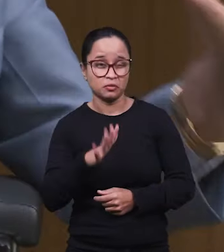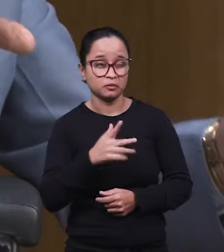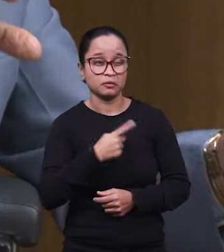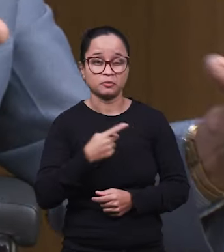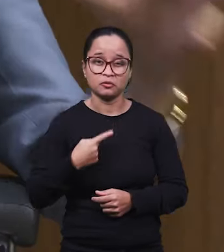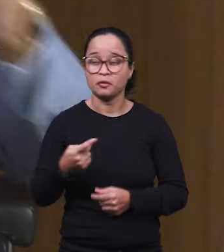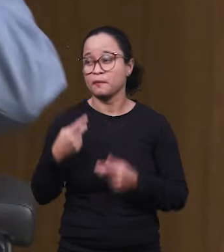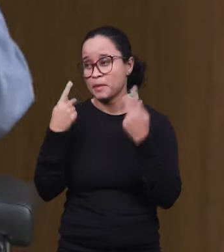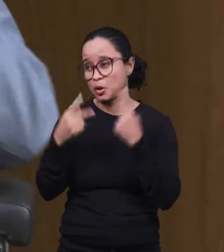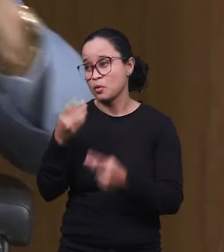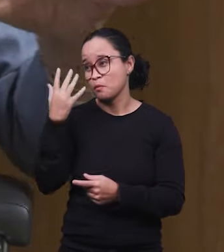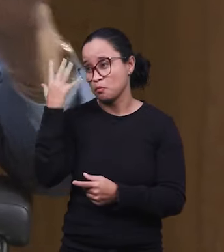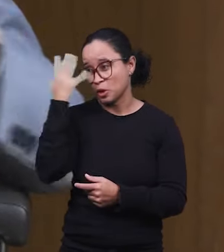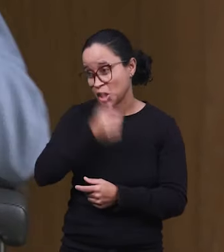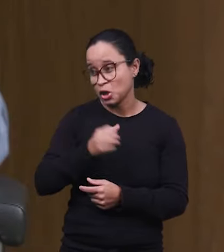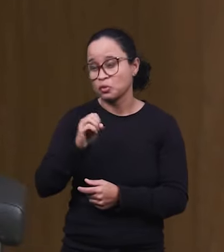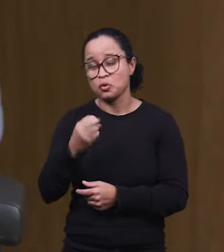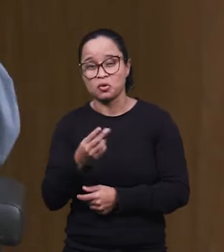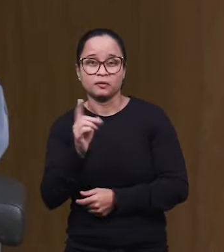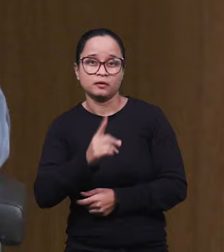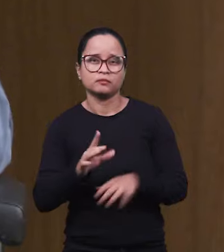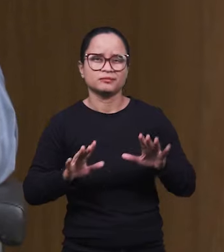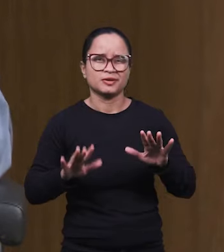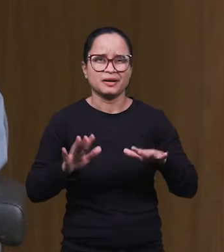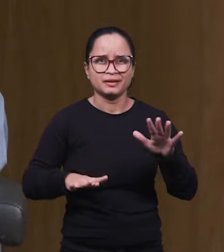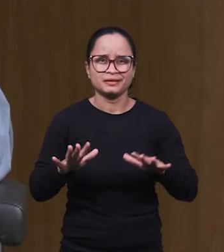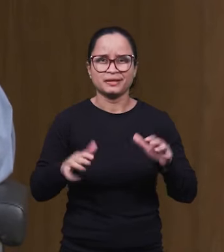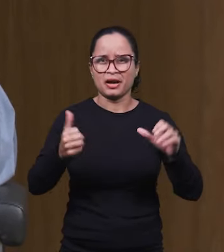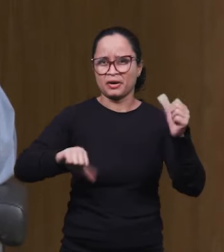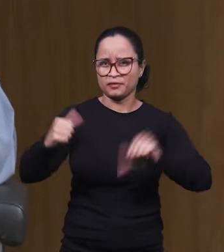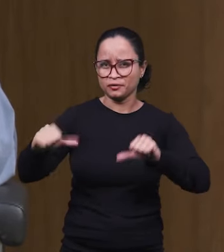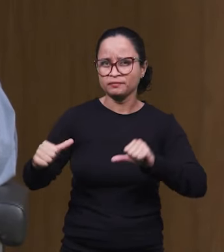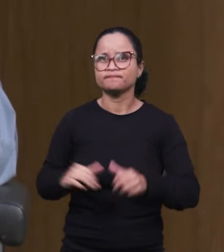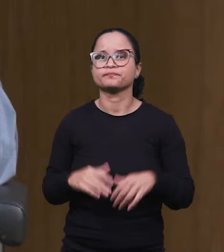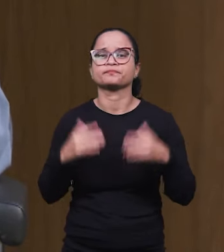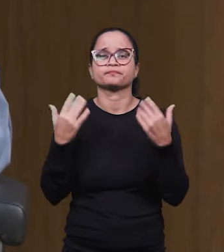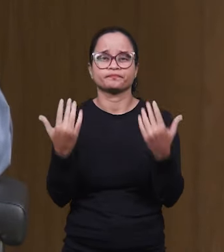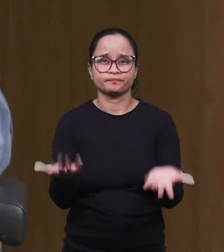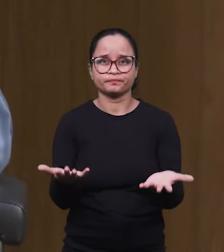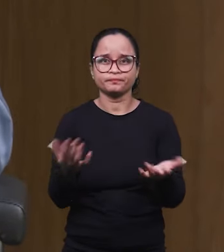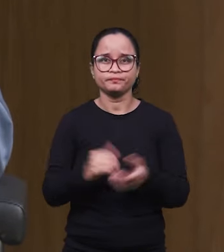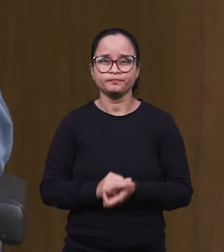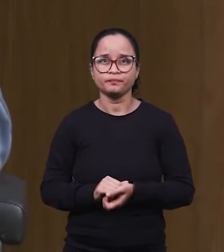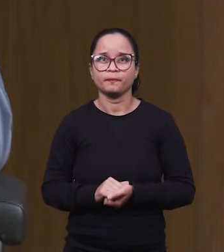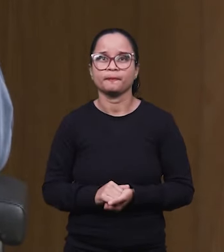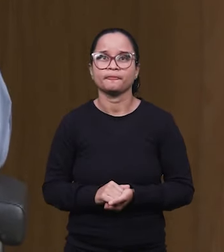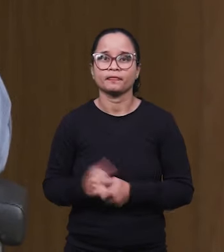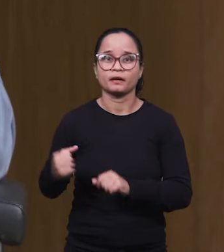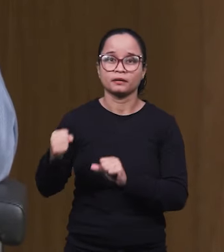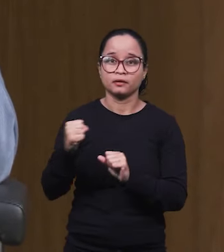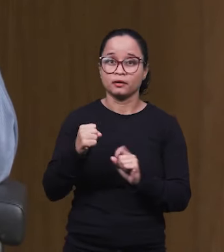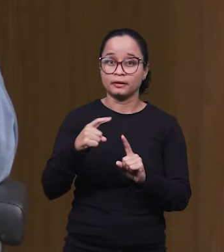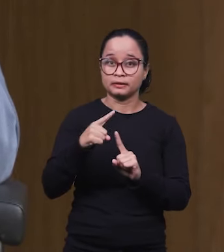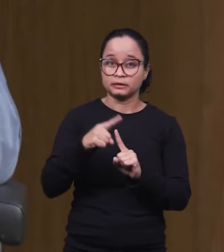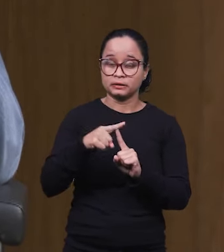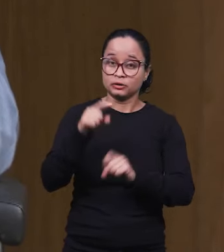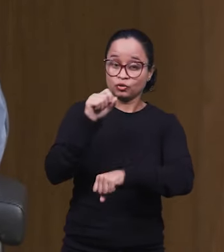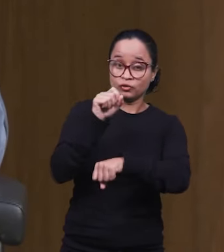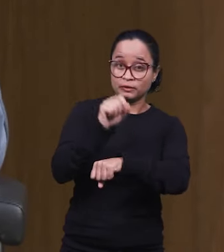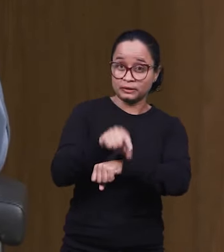pastor pregou bonito, não pregou. É essa a avaliação. Então, esse tipo de